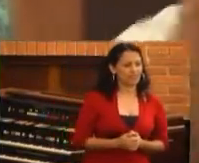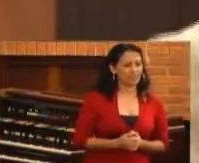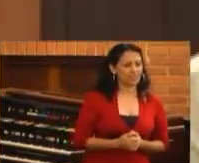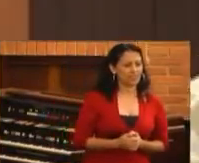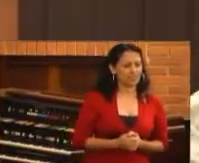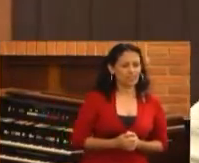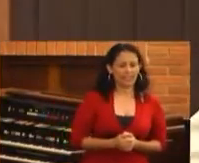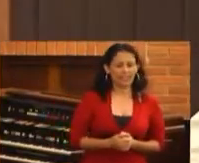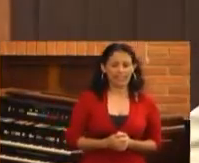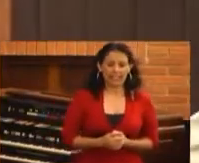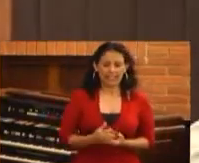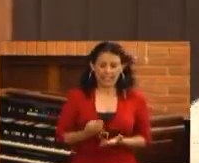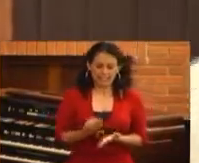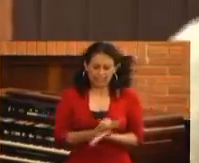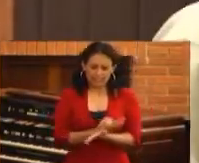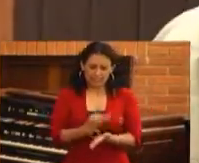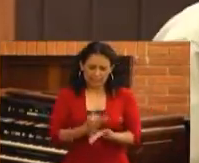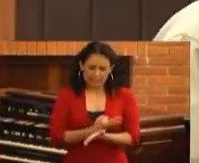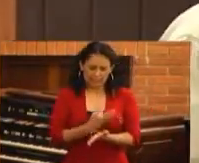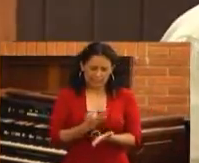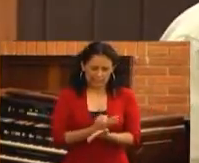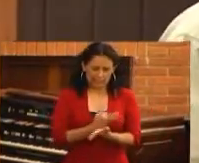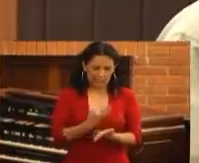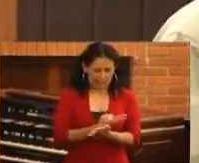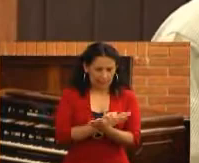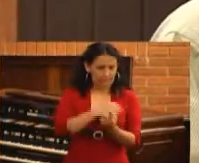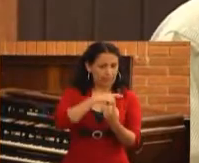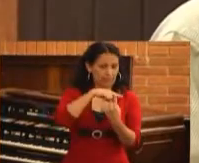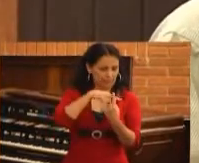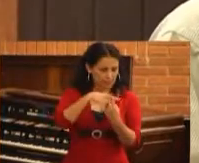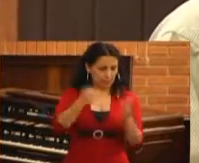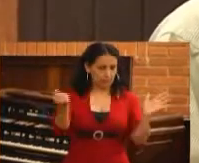Para suportar a cruz,